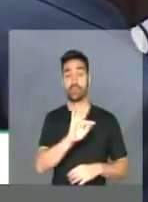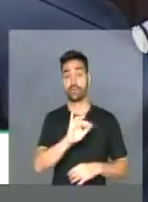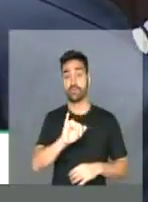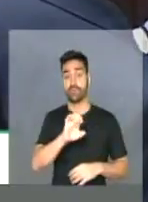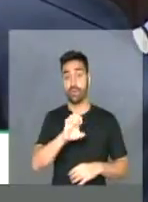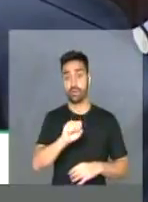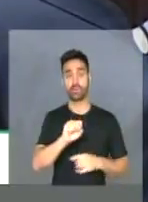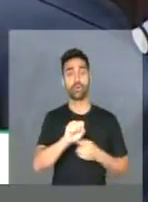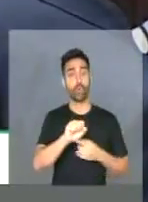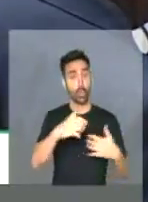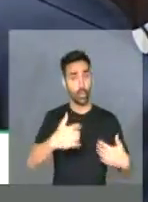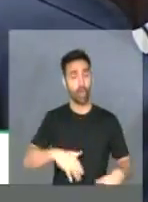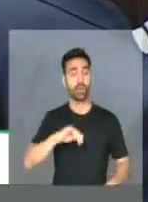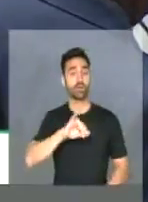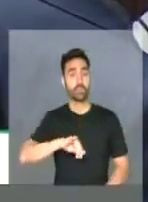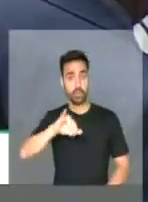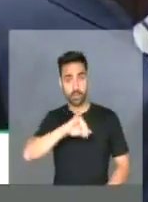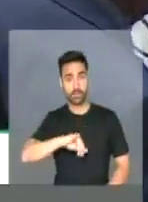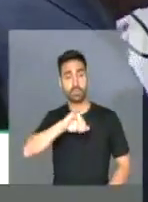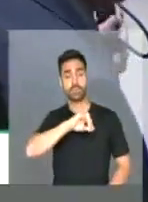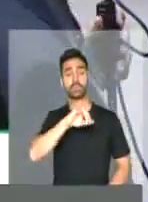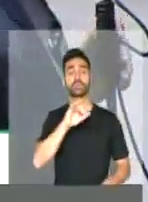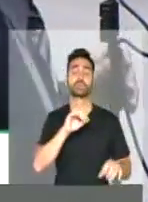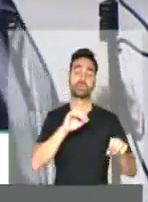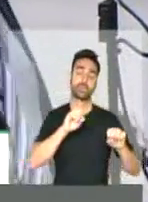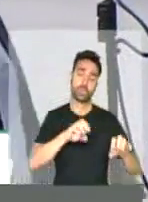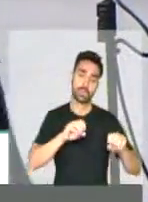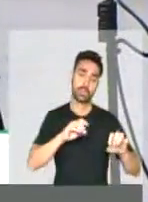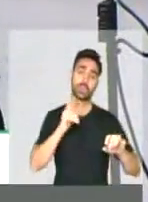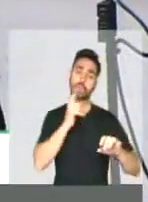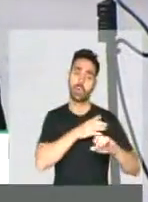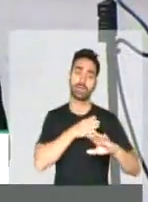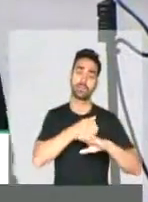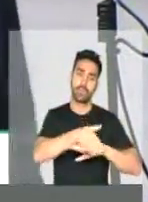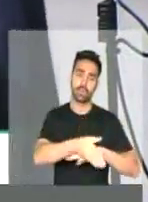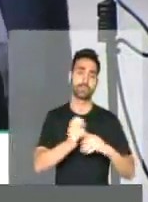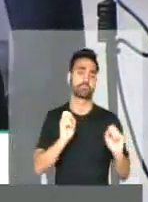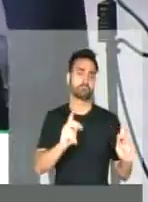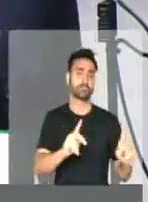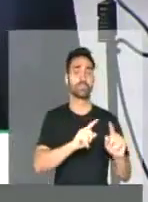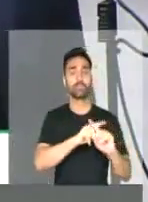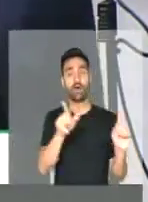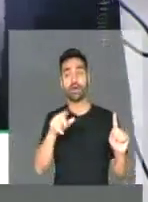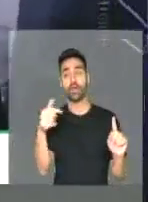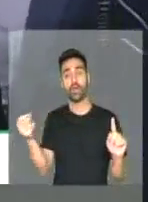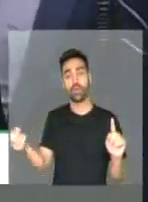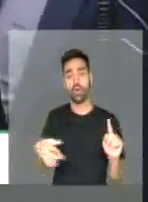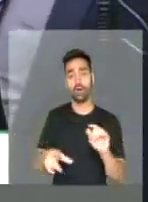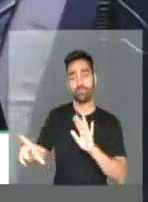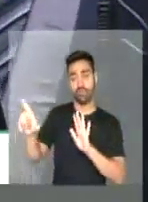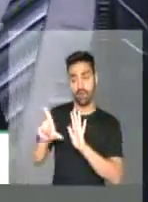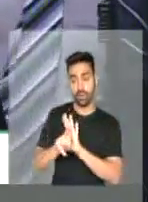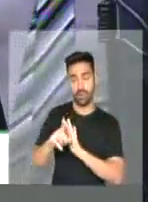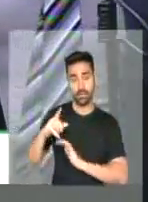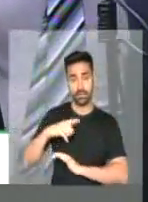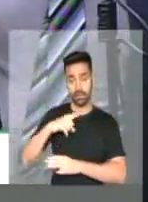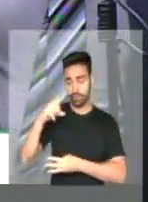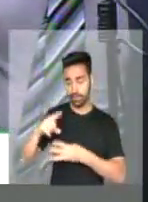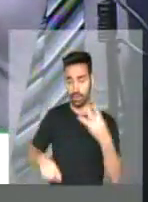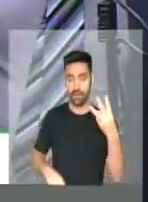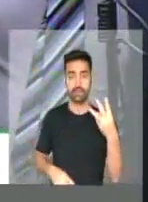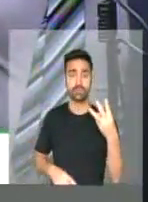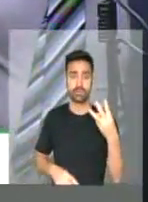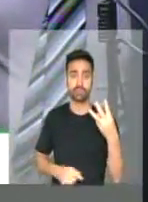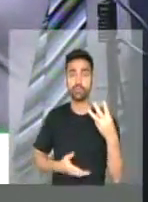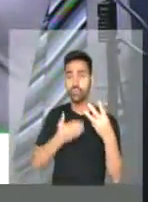tem uma grande importância para a educação, para o acesso à educação, e tem uma nova legislação com três modalidades